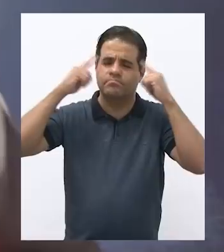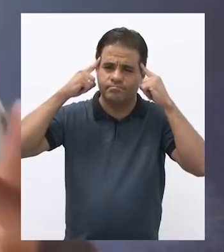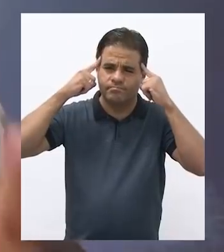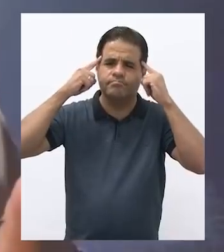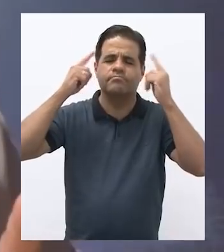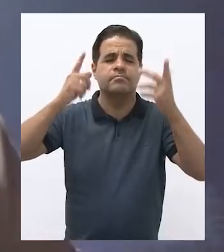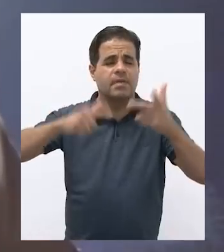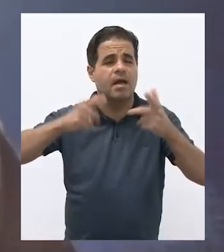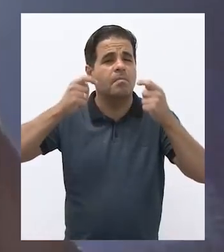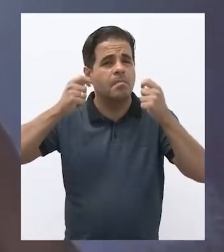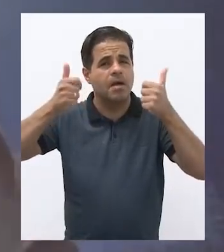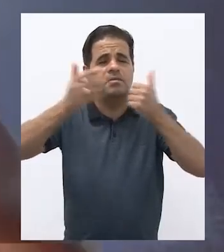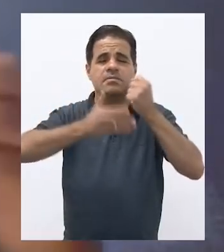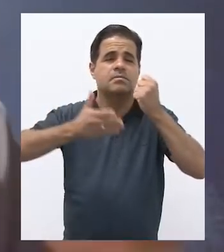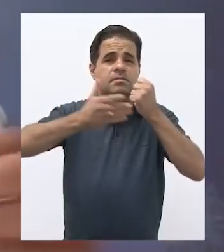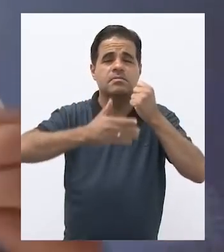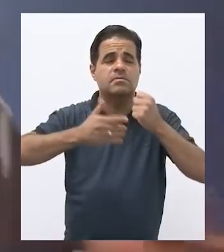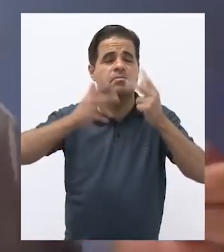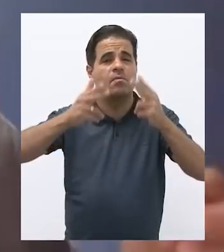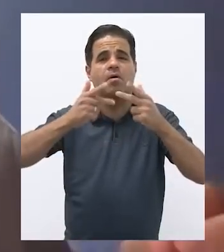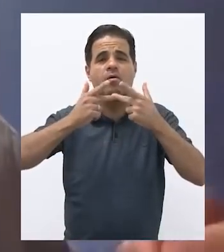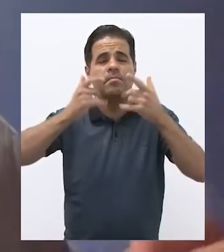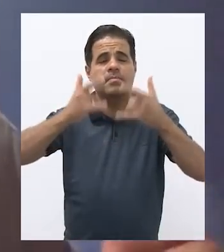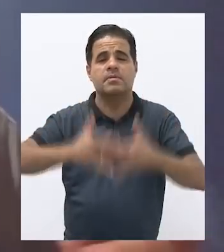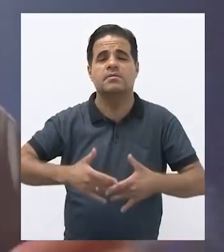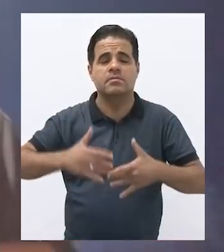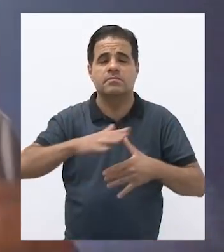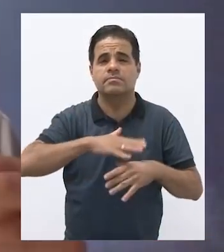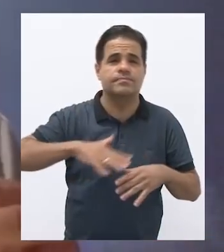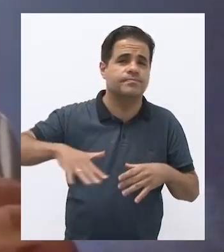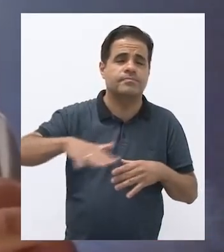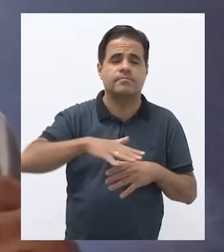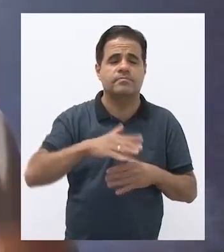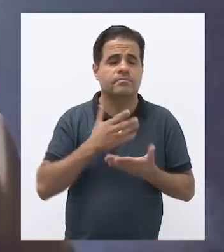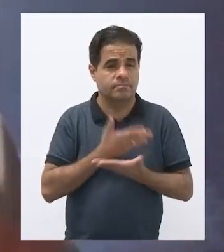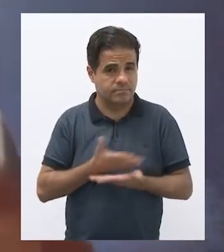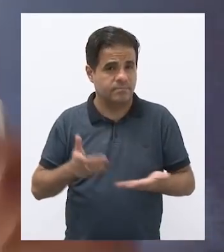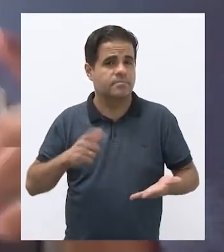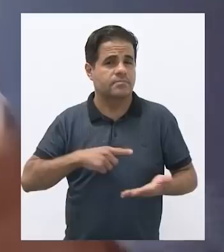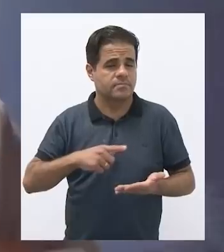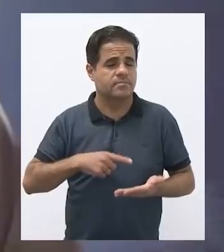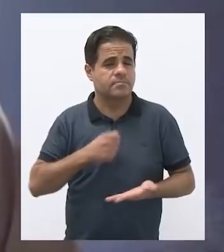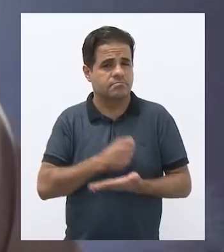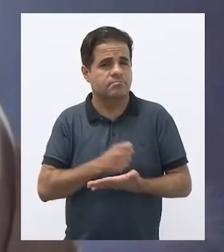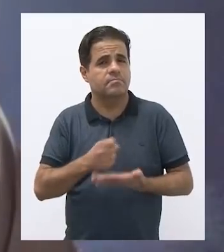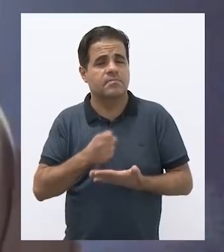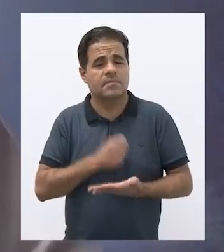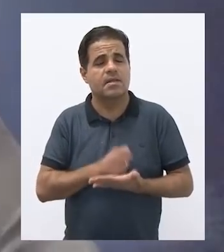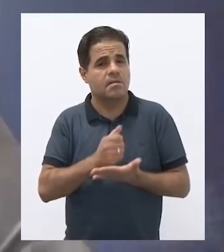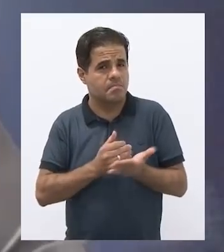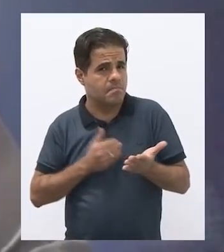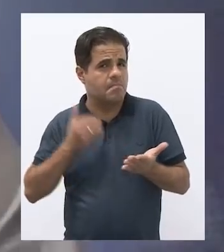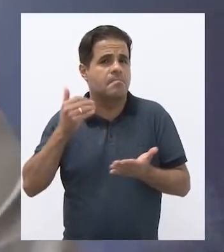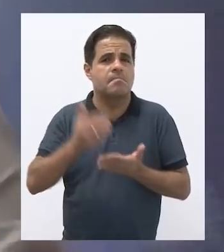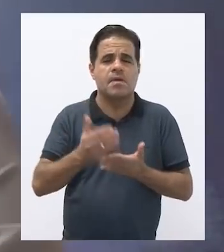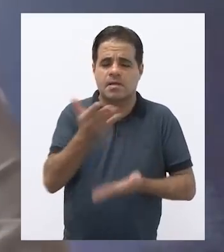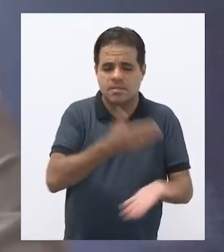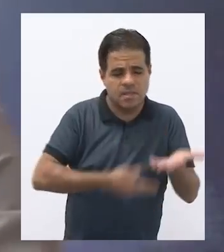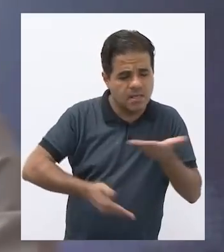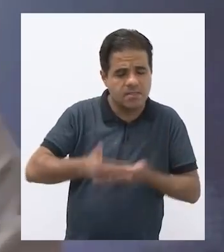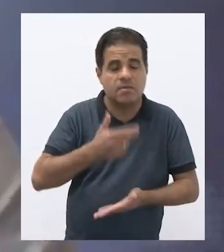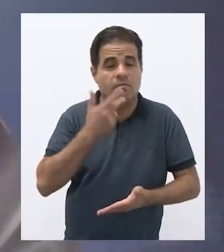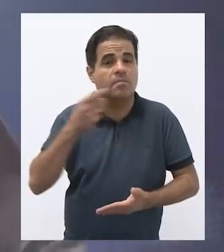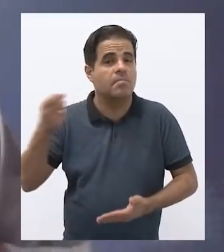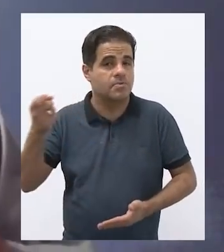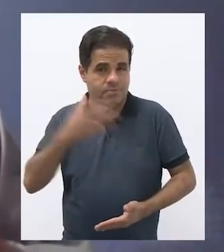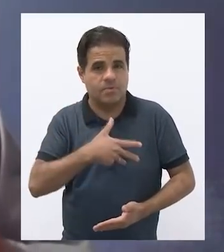É basicamente como se a gente estivesse dizendo aqui que para que haja uma efetividade maior nessa relação, falando dos mais novos,